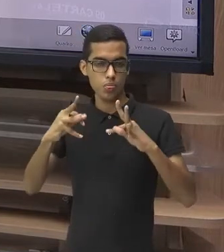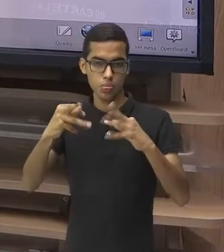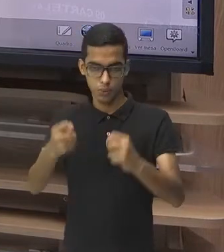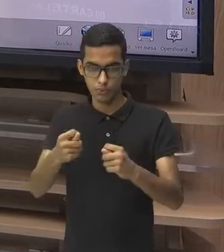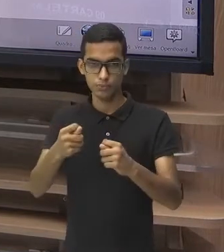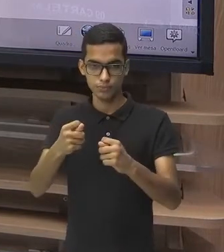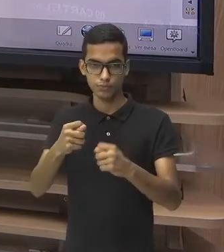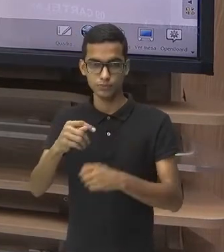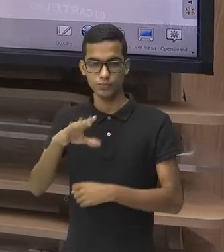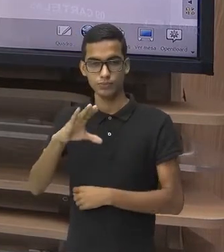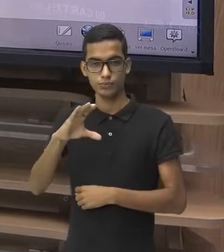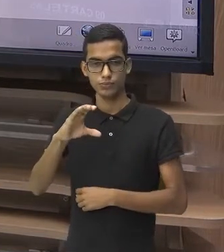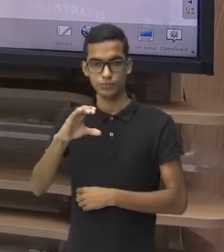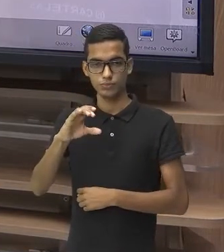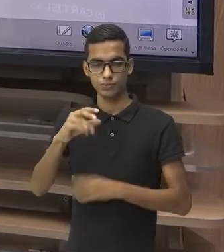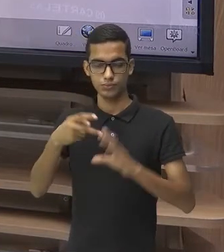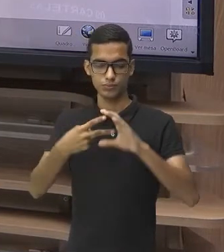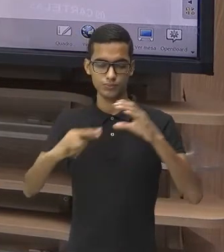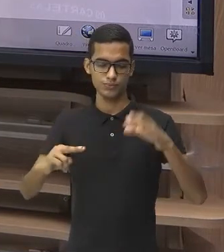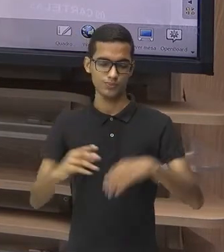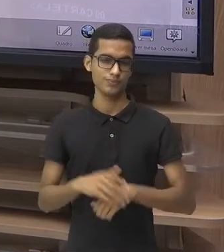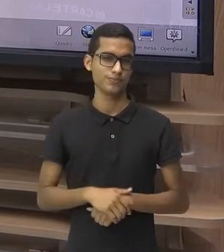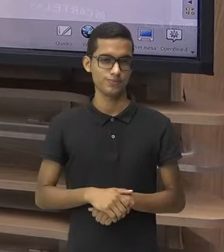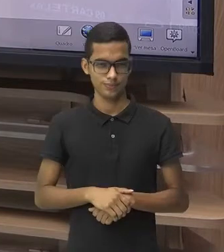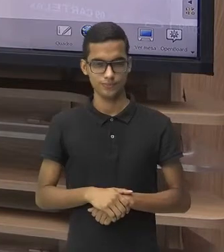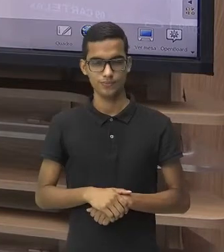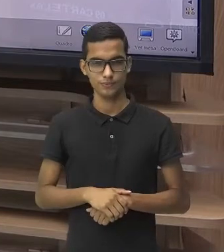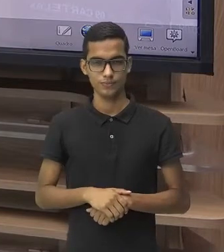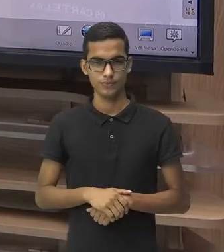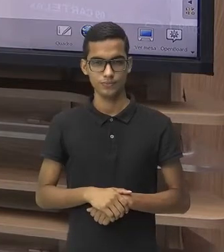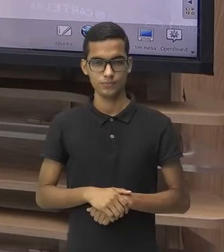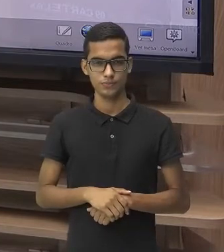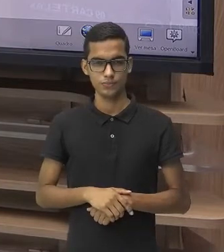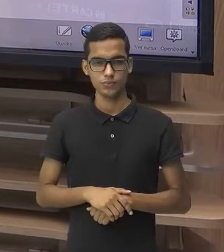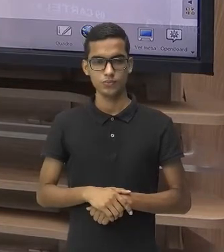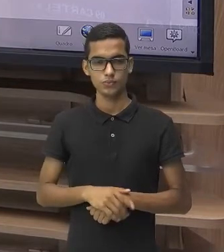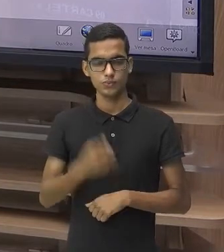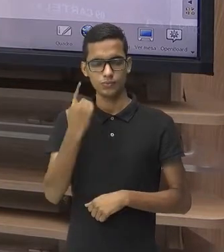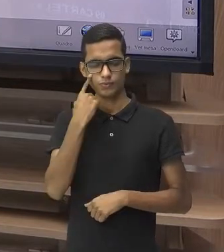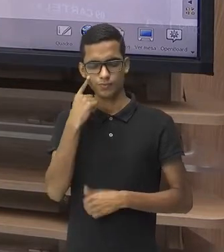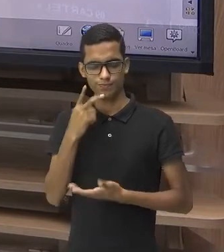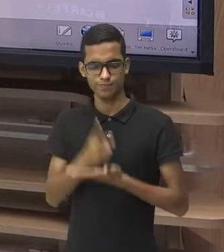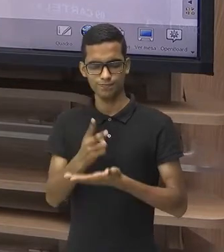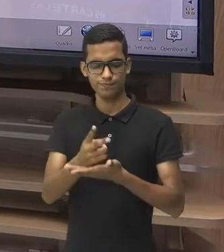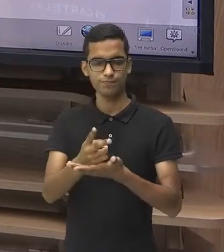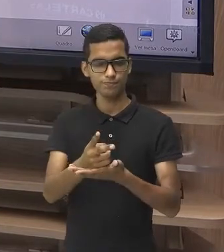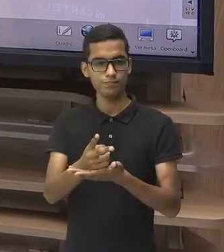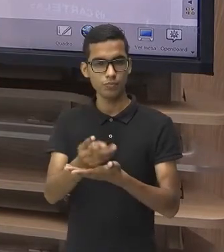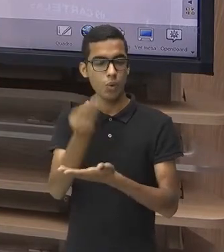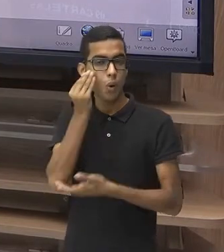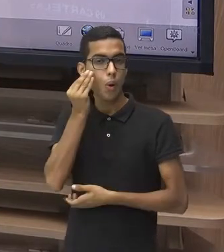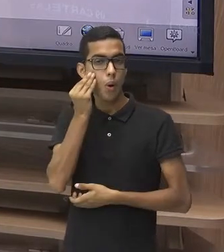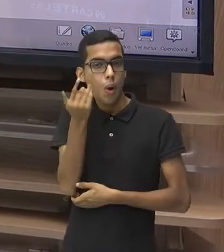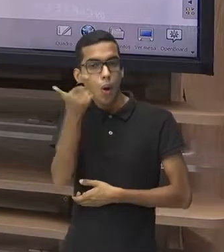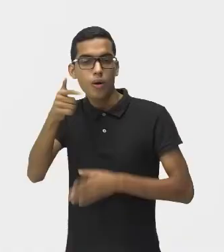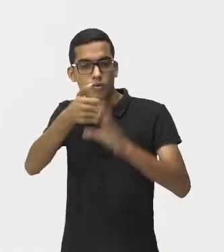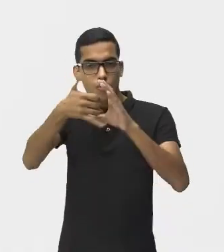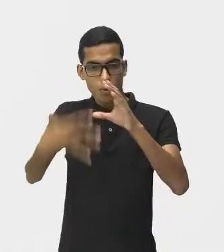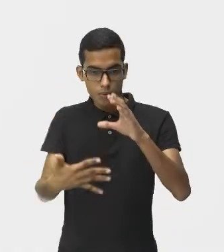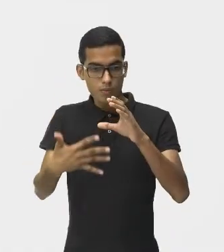E aí vamos continuar observando, né, outras características quanto aos cromossomos. Vamos observar sobre as